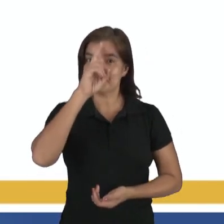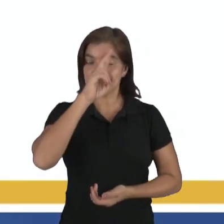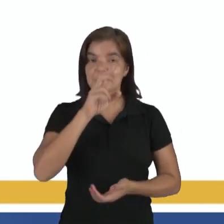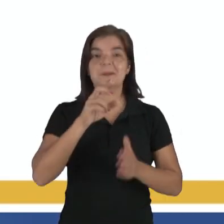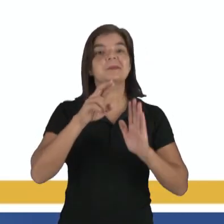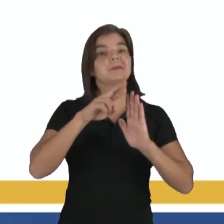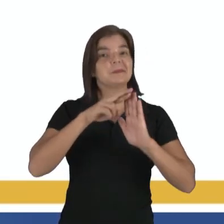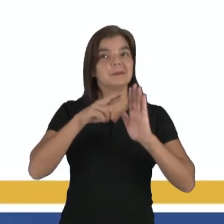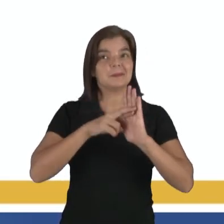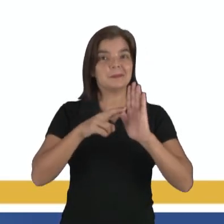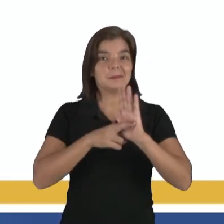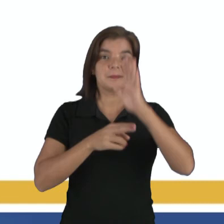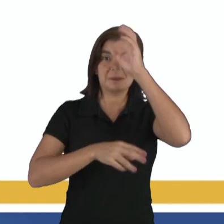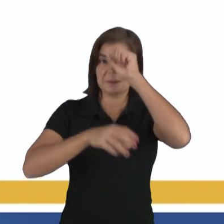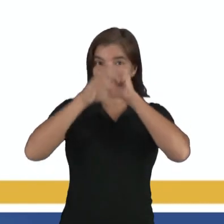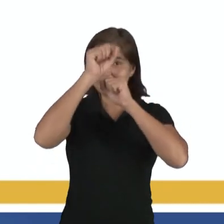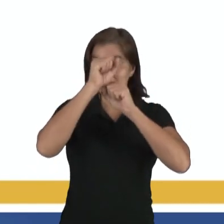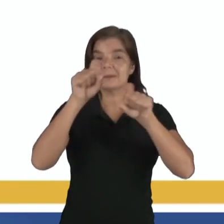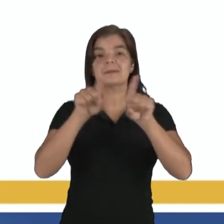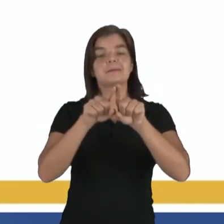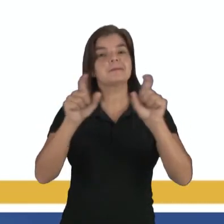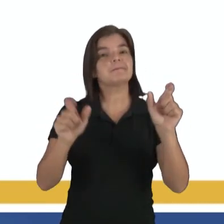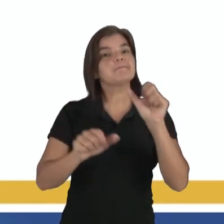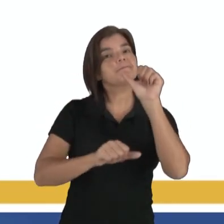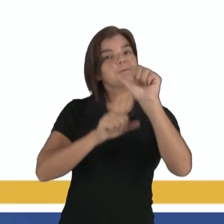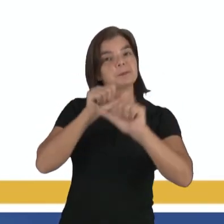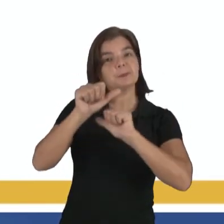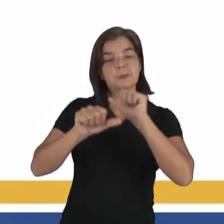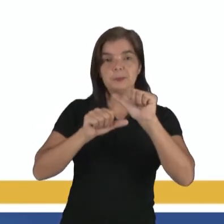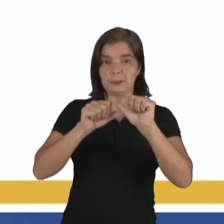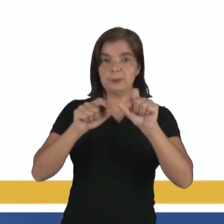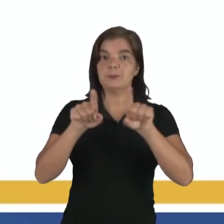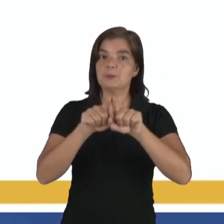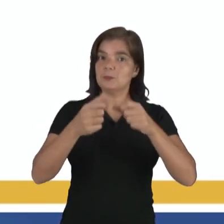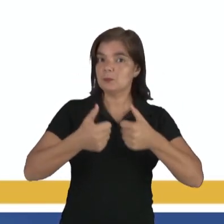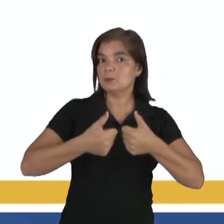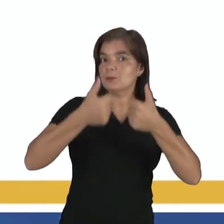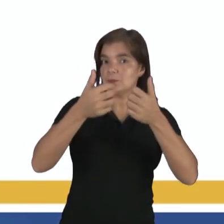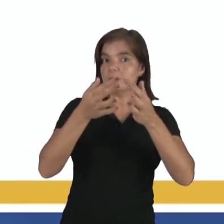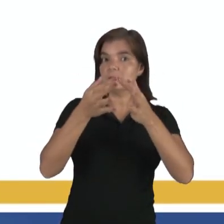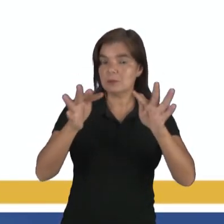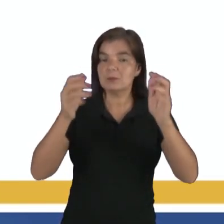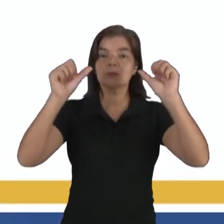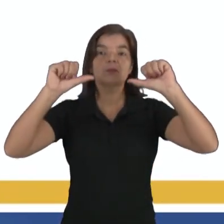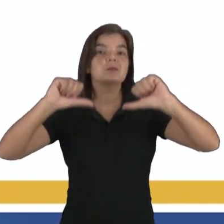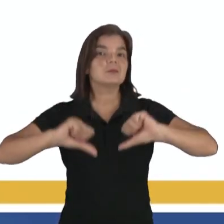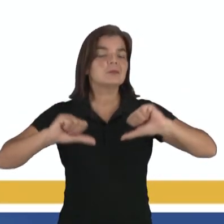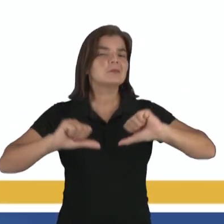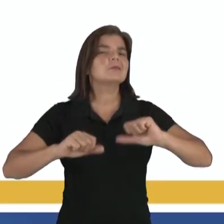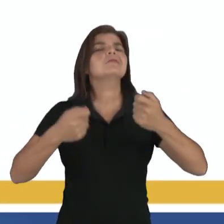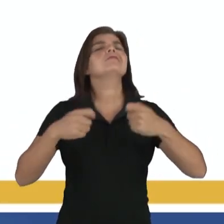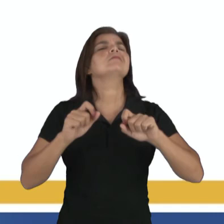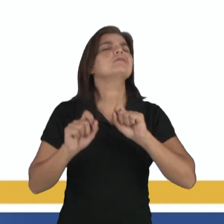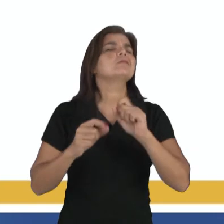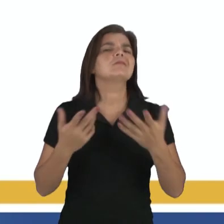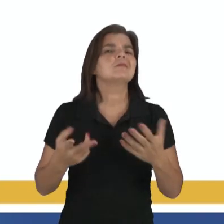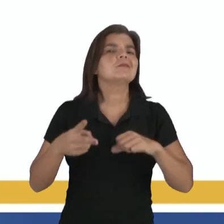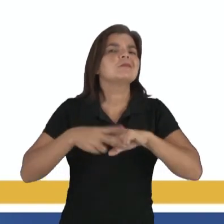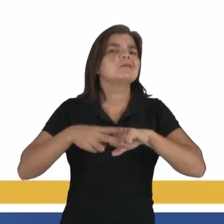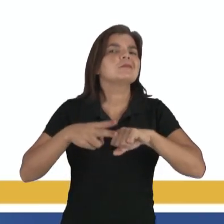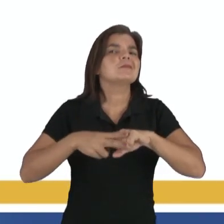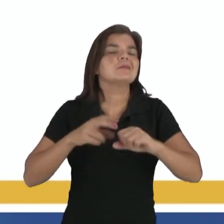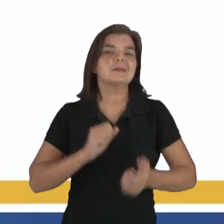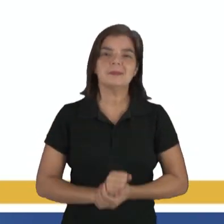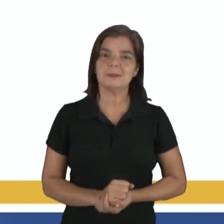das regras que a gente acabou de aprender. Para transformar uma frase positiva em negativa, o que a gente tem que fazer com o